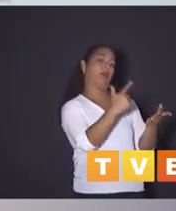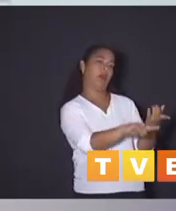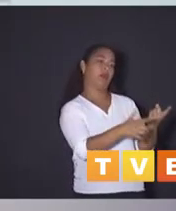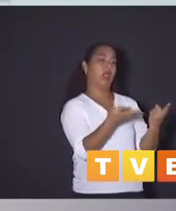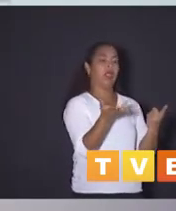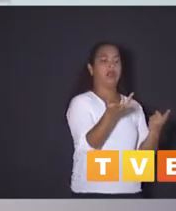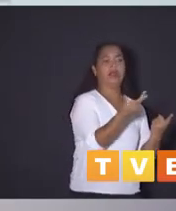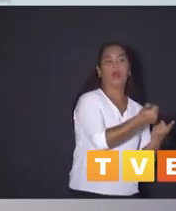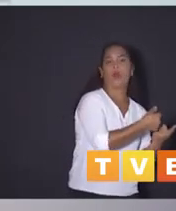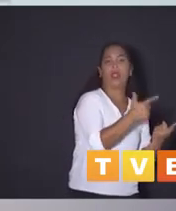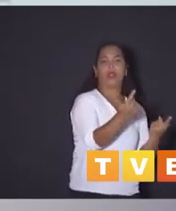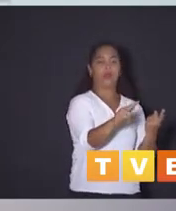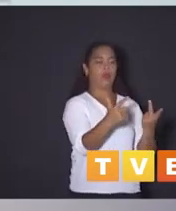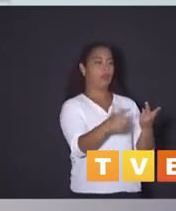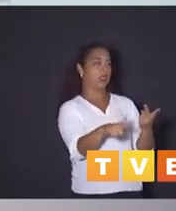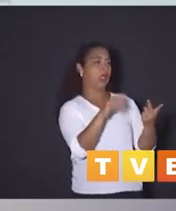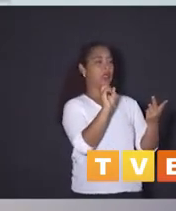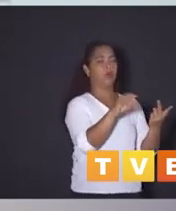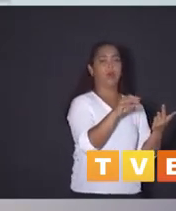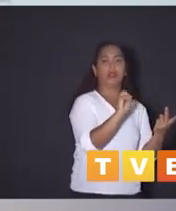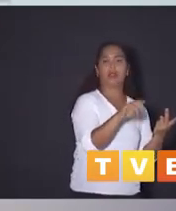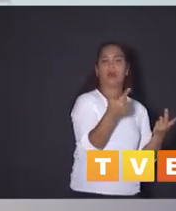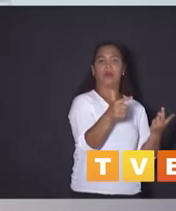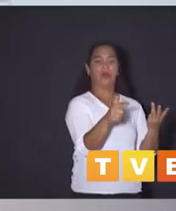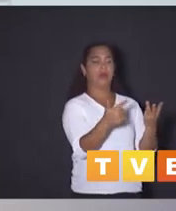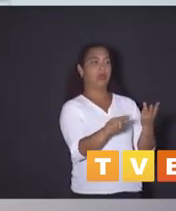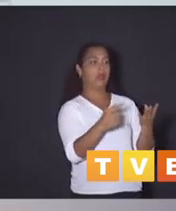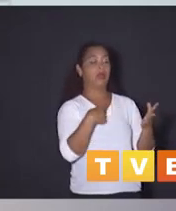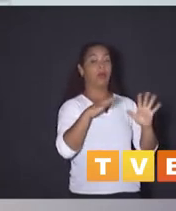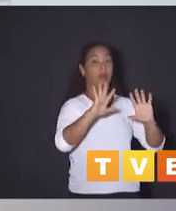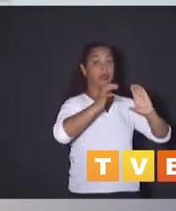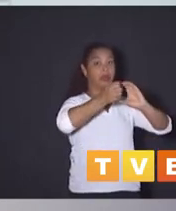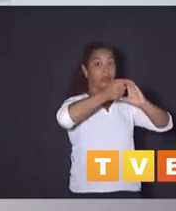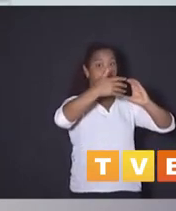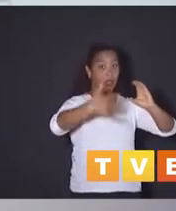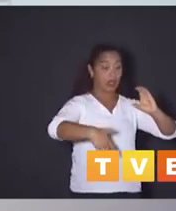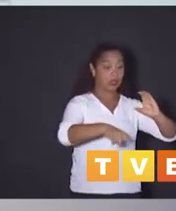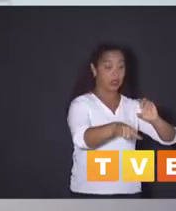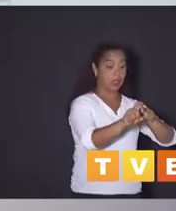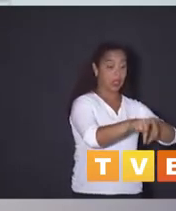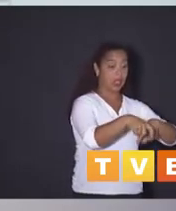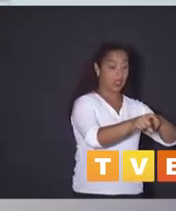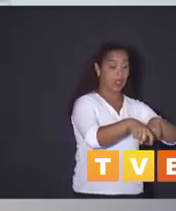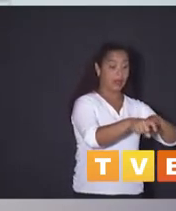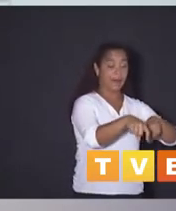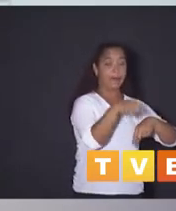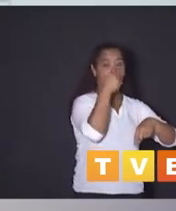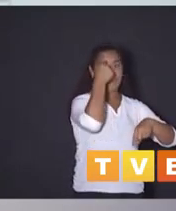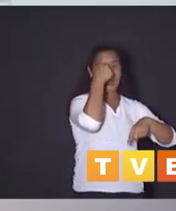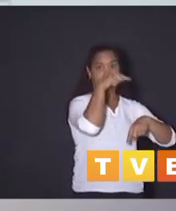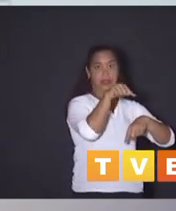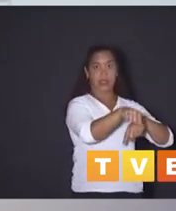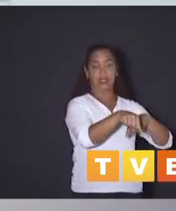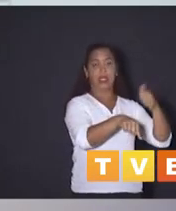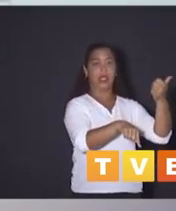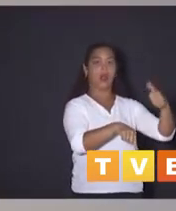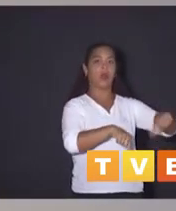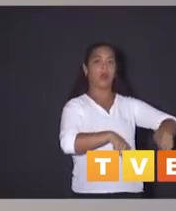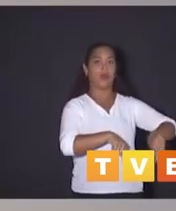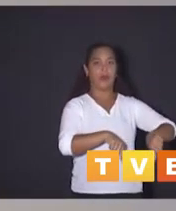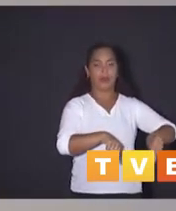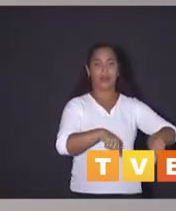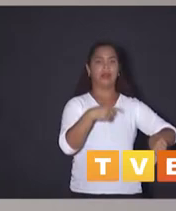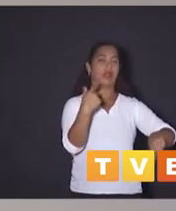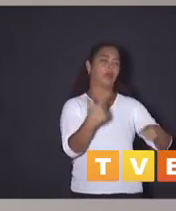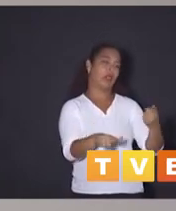onde não se não existe educação estão normalmente a gente caracteriza o meio rural que é o lugar onde se produz alimentos agente caracteriza como um lugar onde